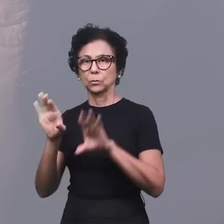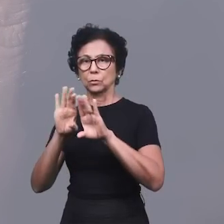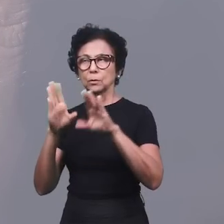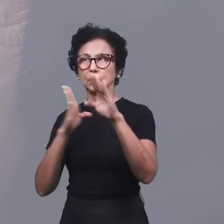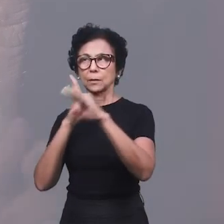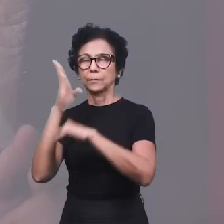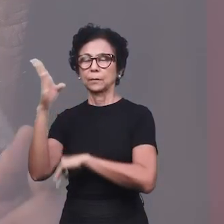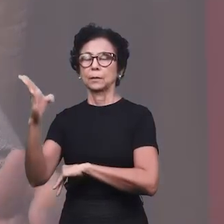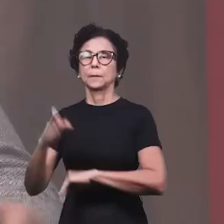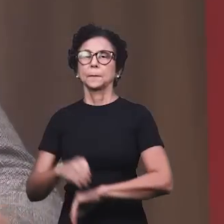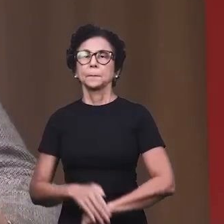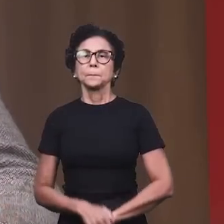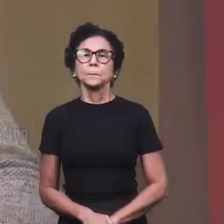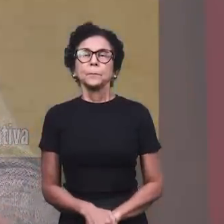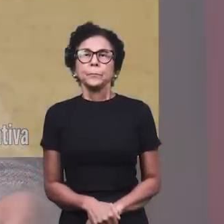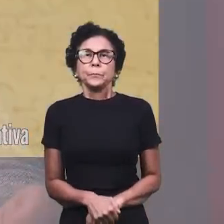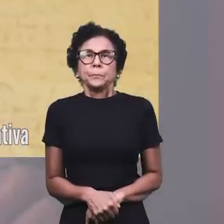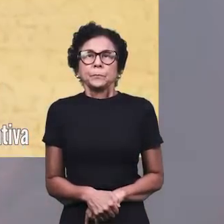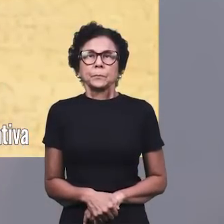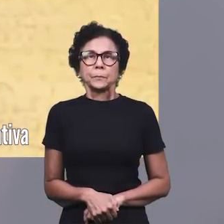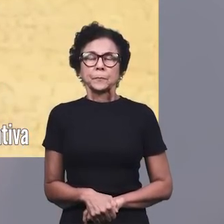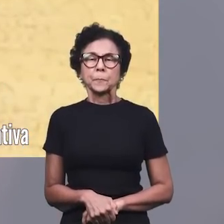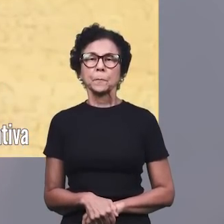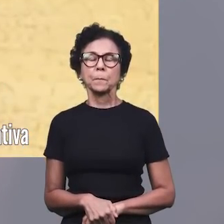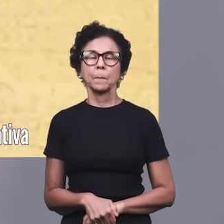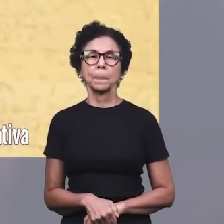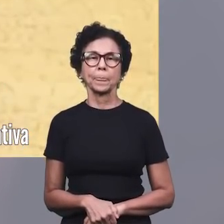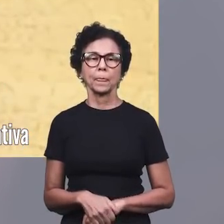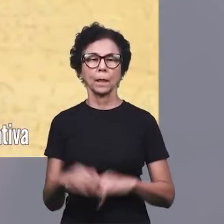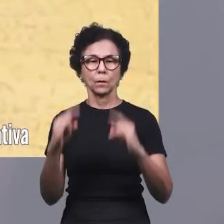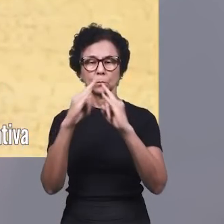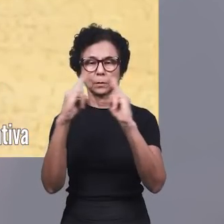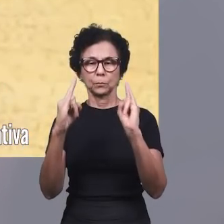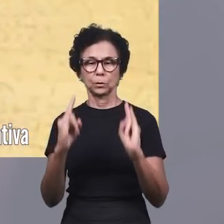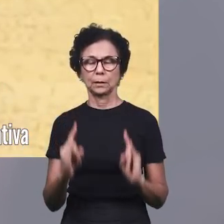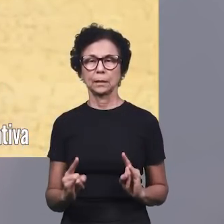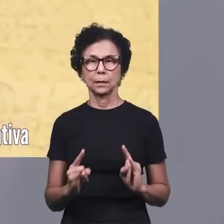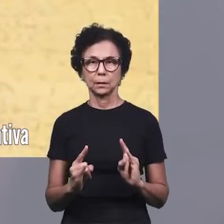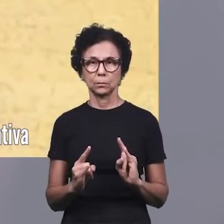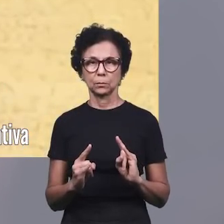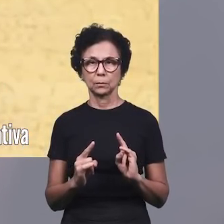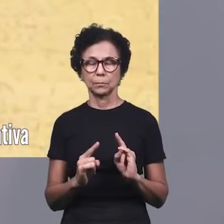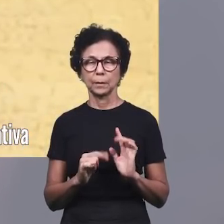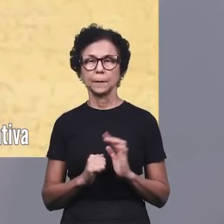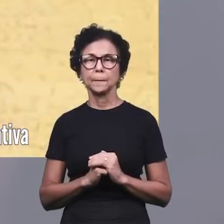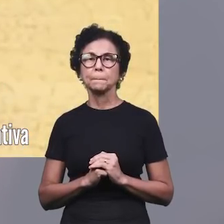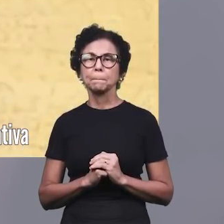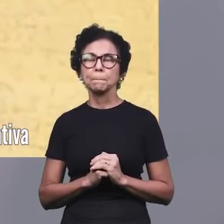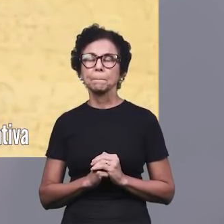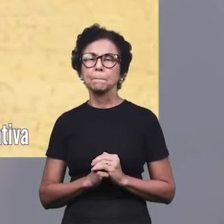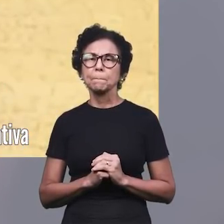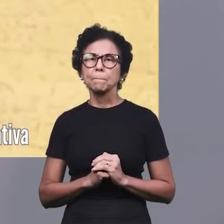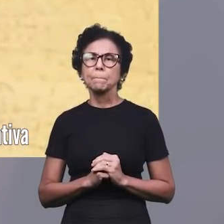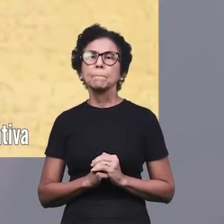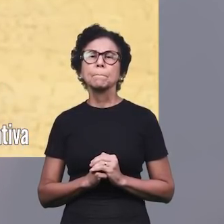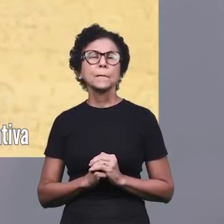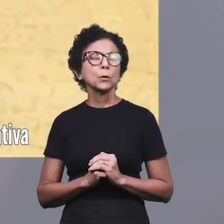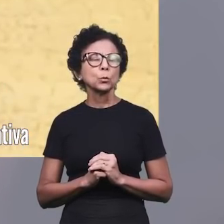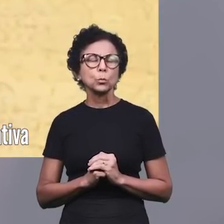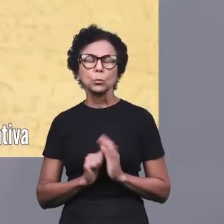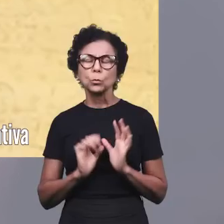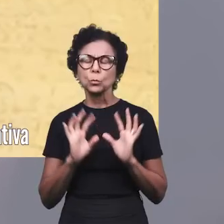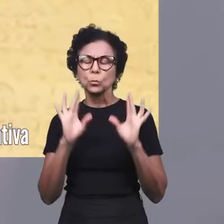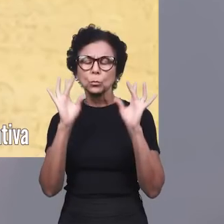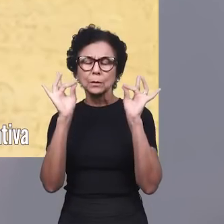Interessante também, pastor Marcelo, que nessa figura do tabernáculo é que ela aponta para Jesus. Né? Cada estrutura